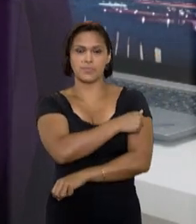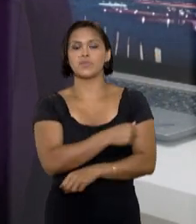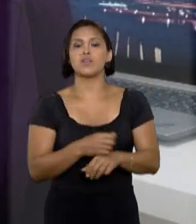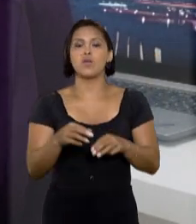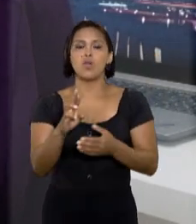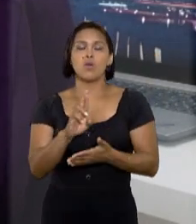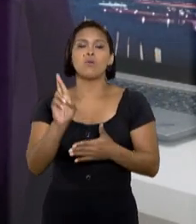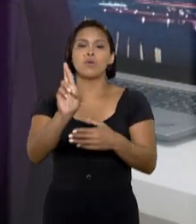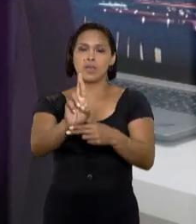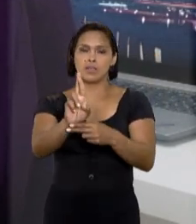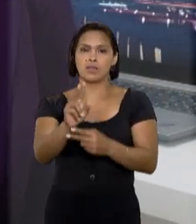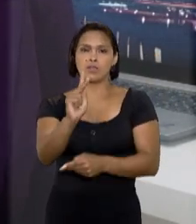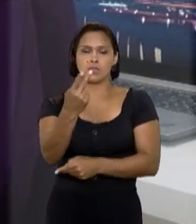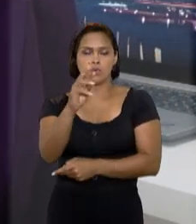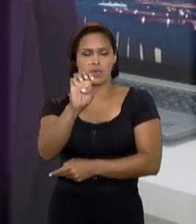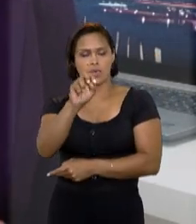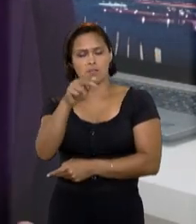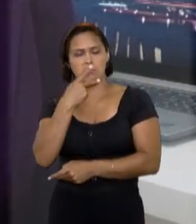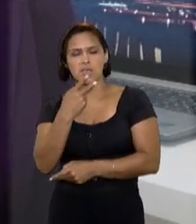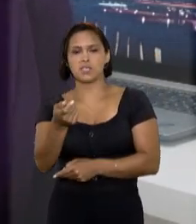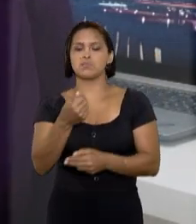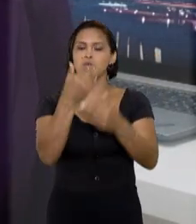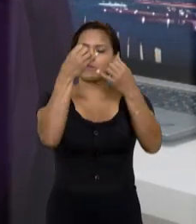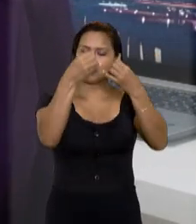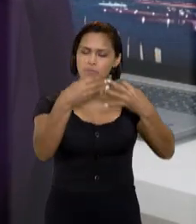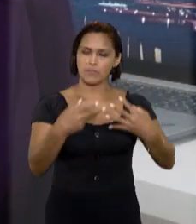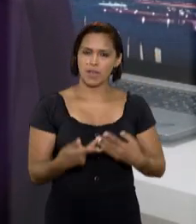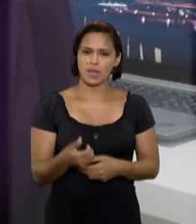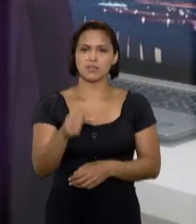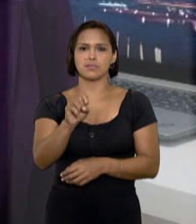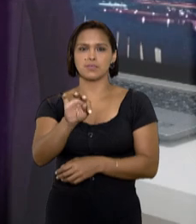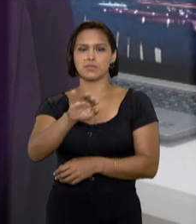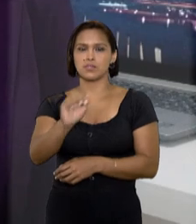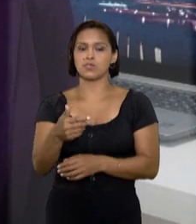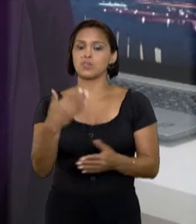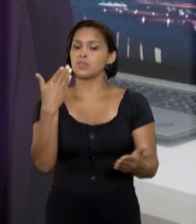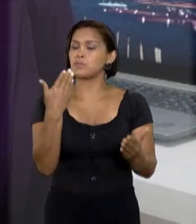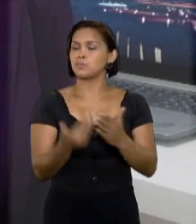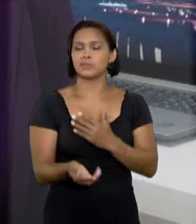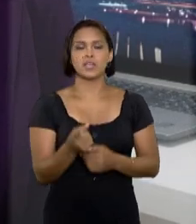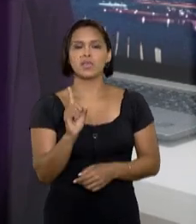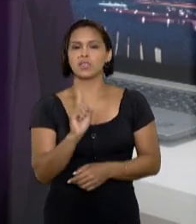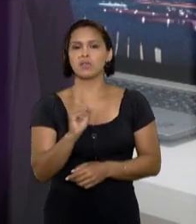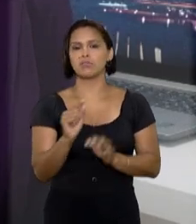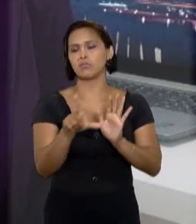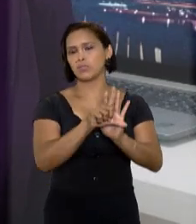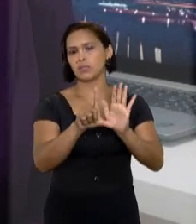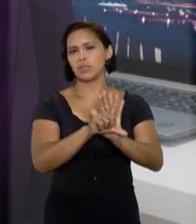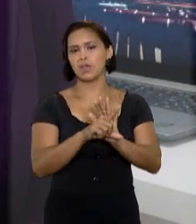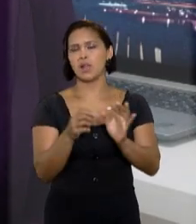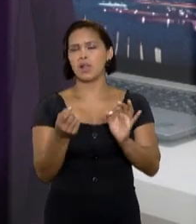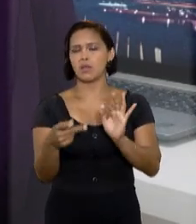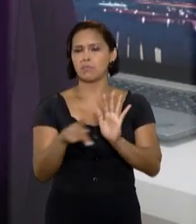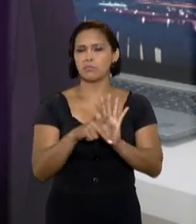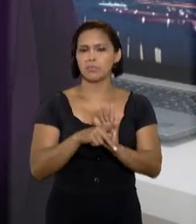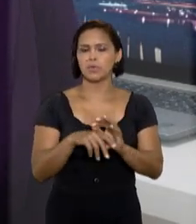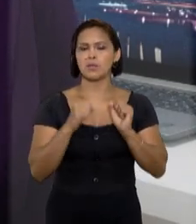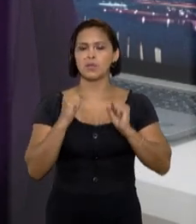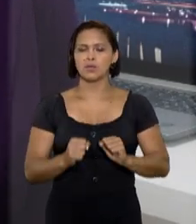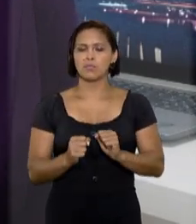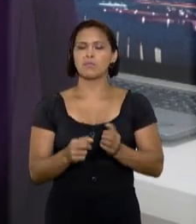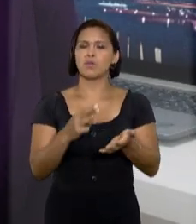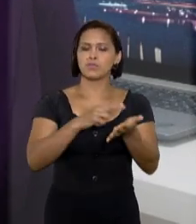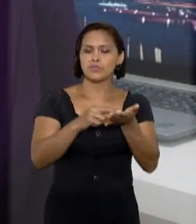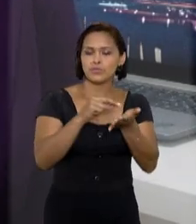relator, ministro Herman Benjamin, citou outros precedentes do STJ no sentido de não existir previsão legal expressa